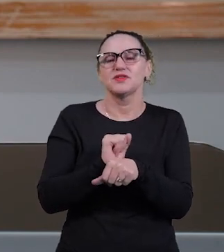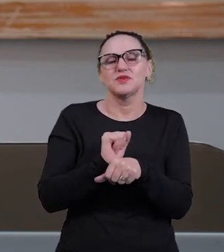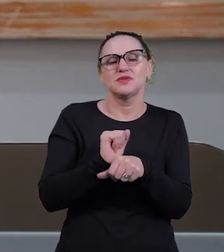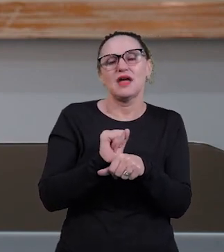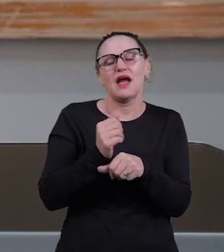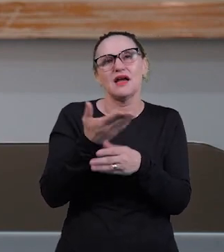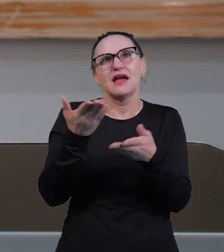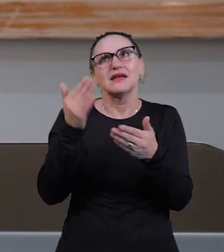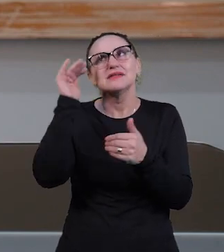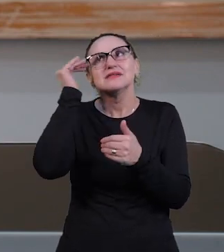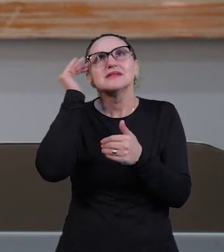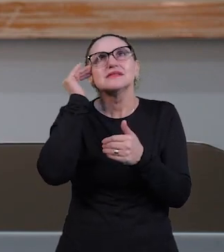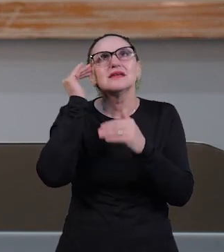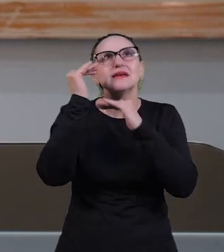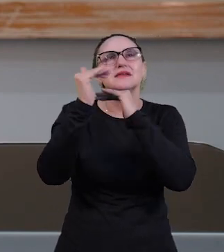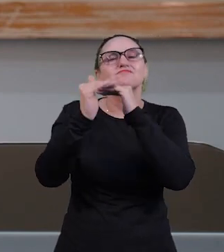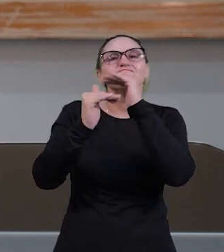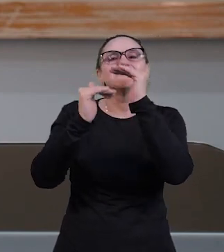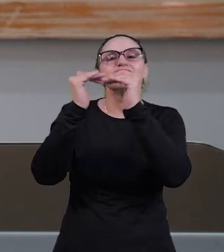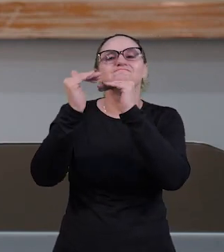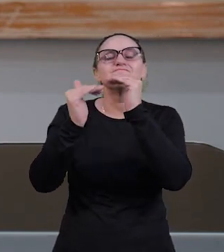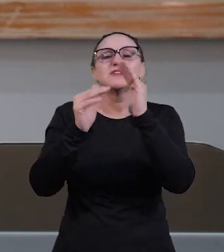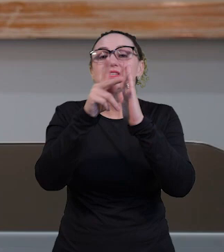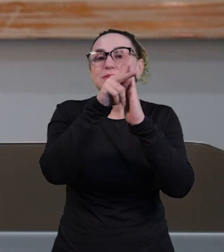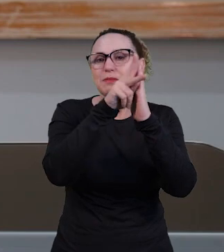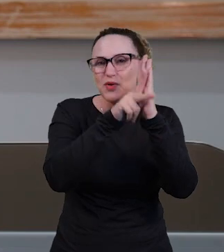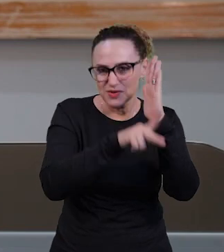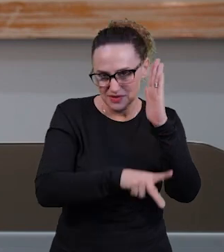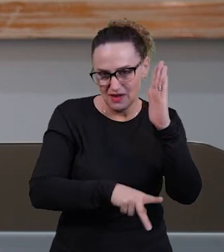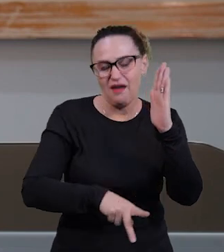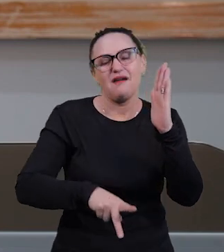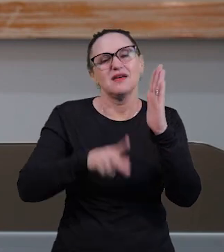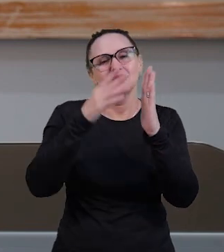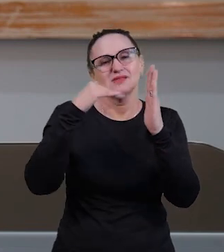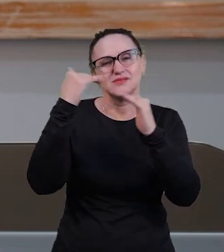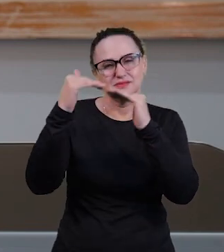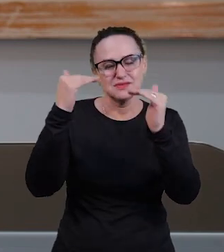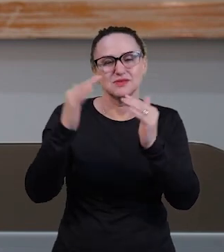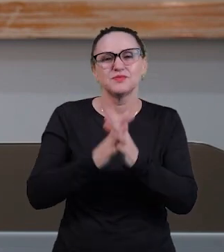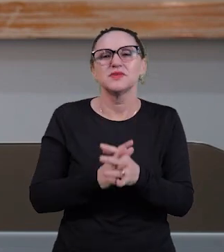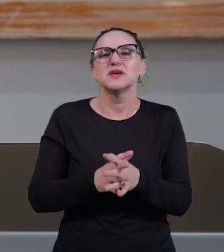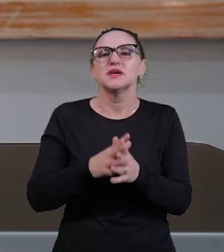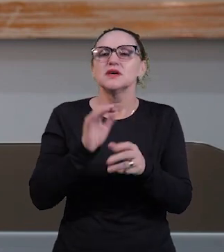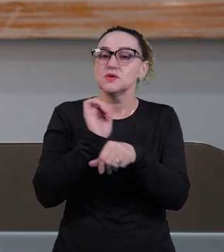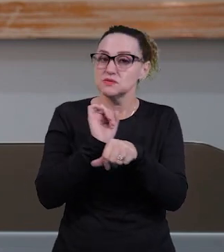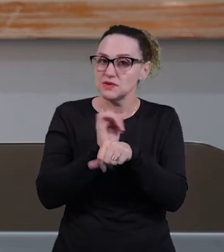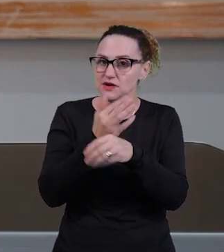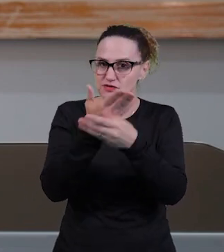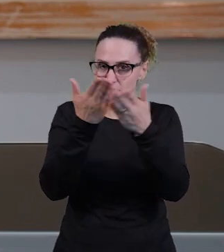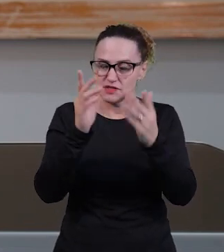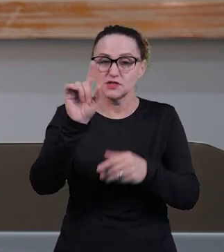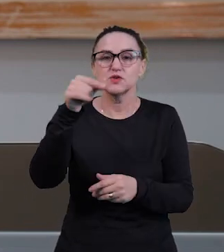esse processo de leitura analítica dos textos científicos e aguardo vocês em outros